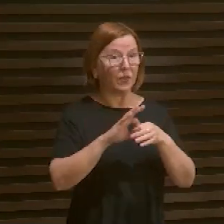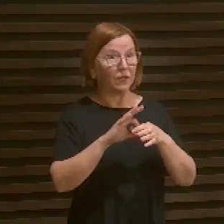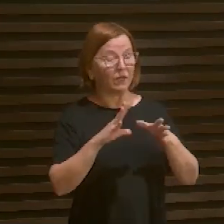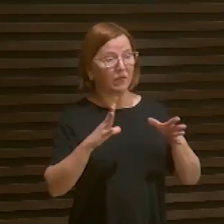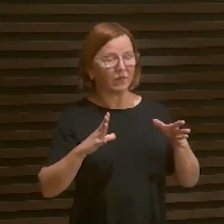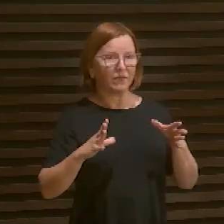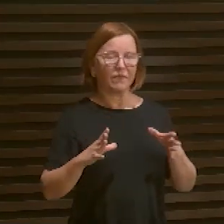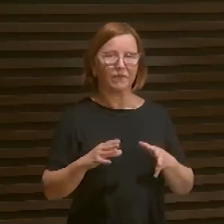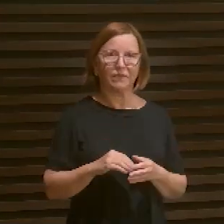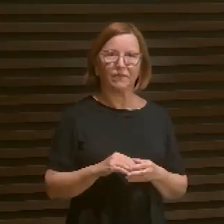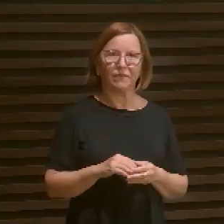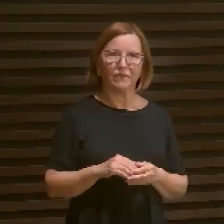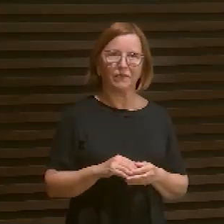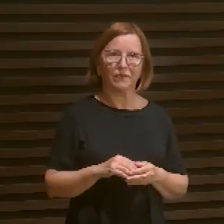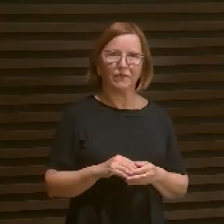legado